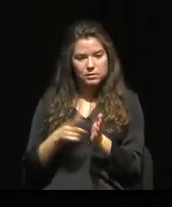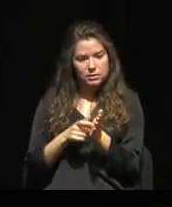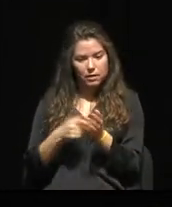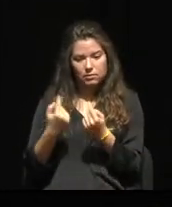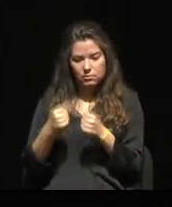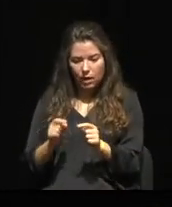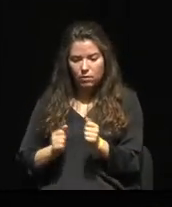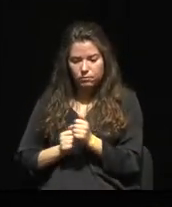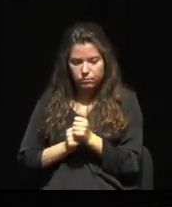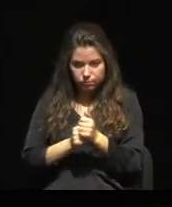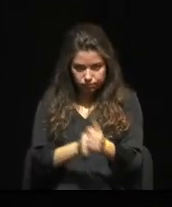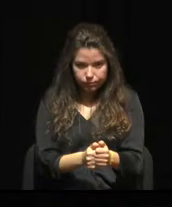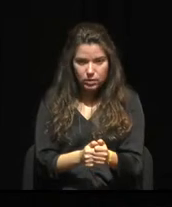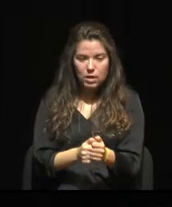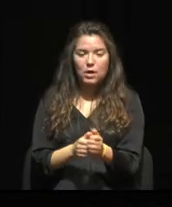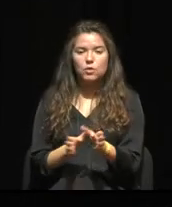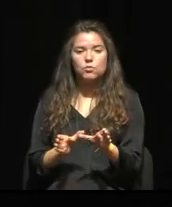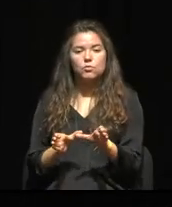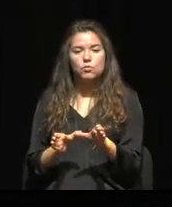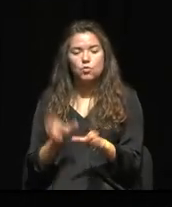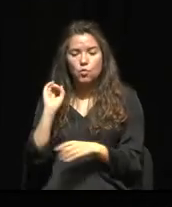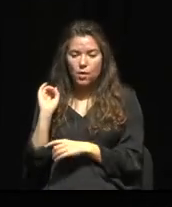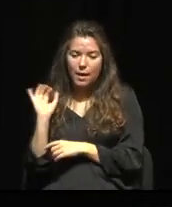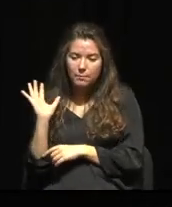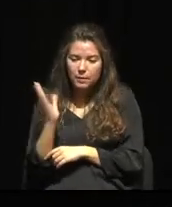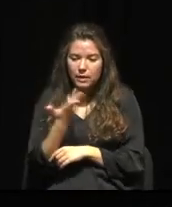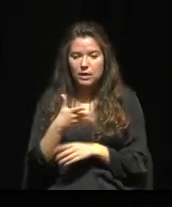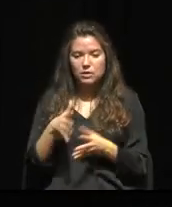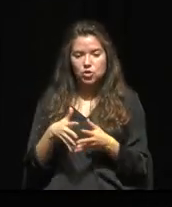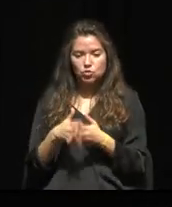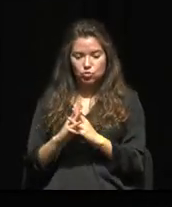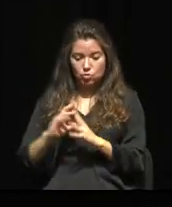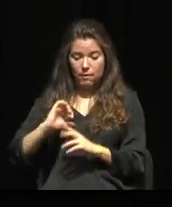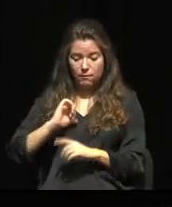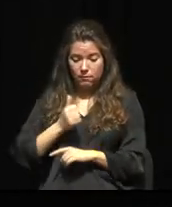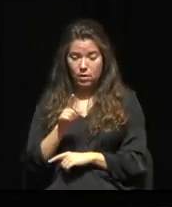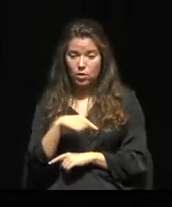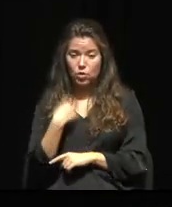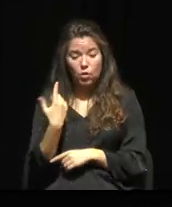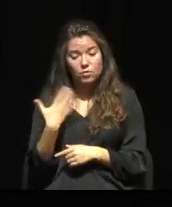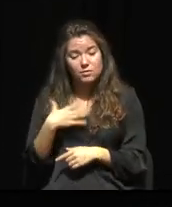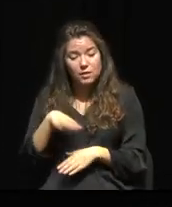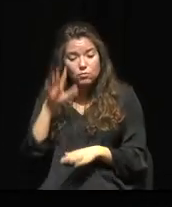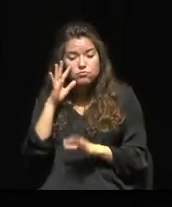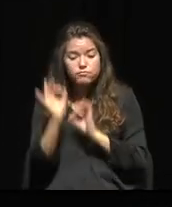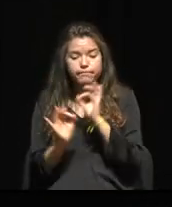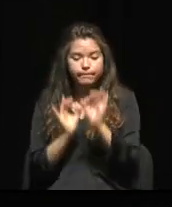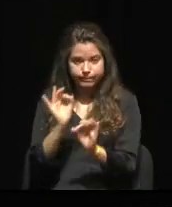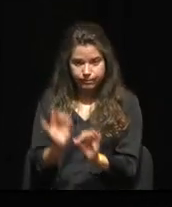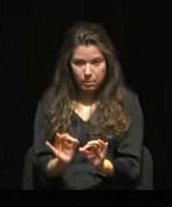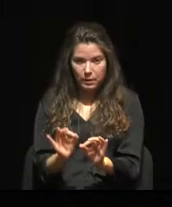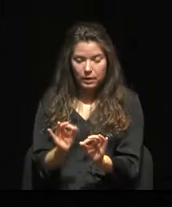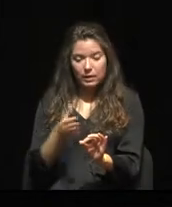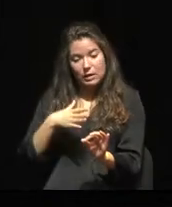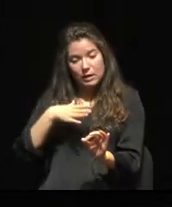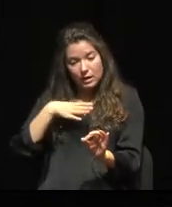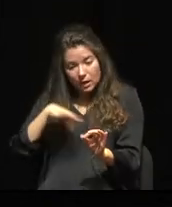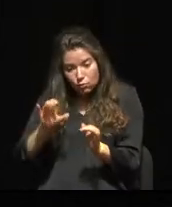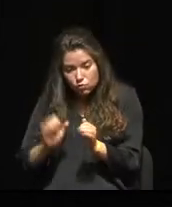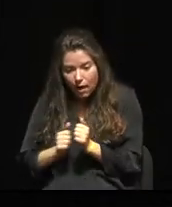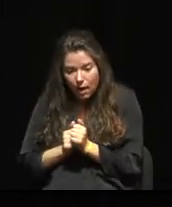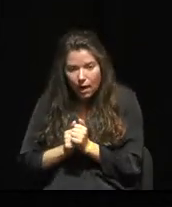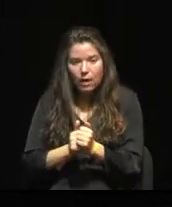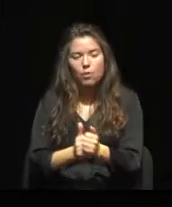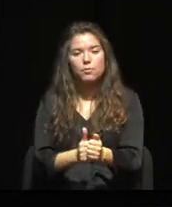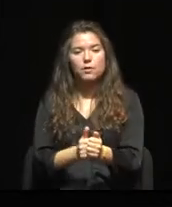comissão de ambiente e estrutura Verde em resumo queremos cuidado da Tapada das necessidades e queremos poder acompanhar